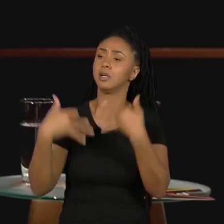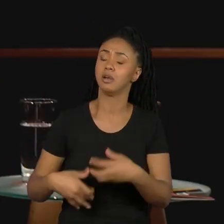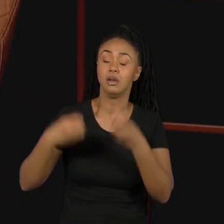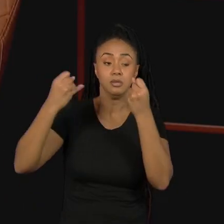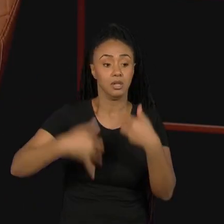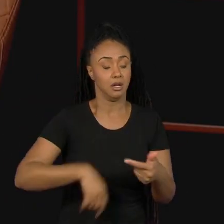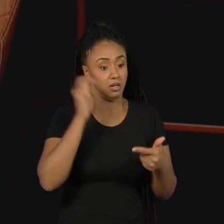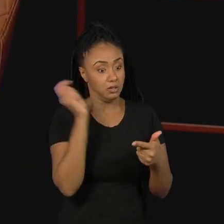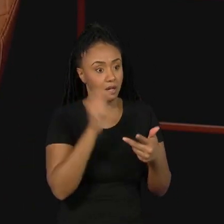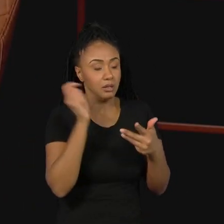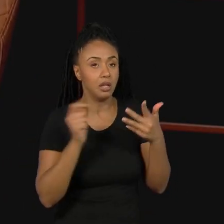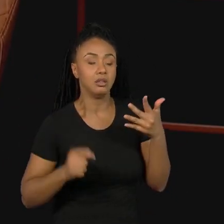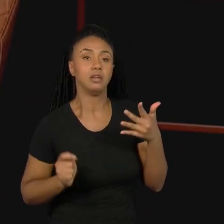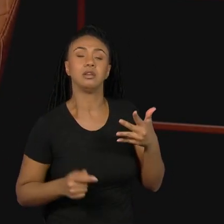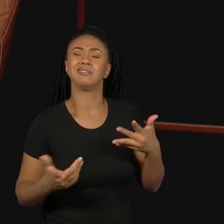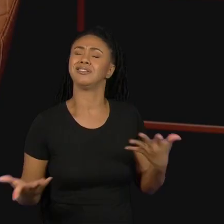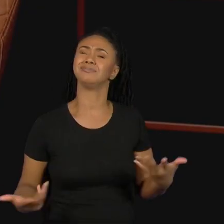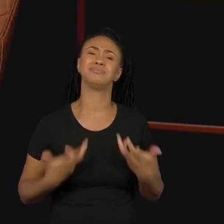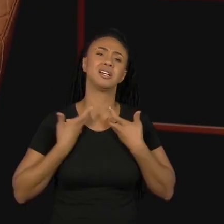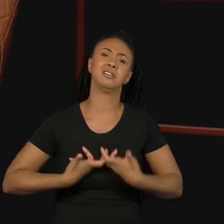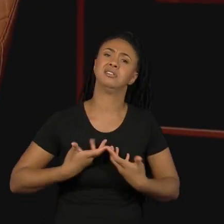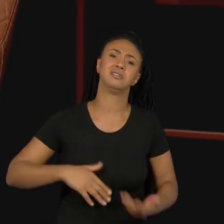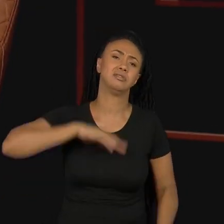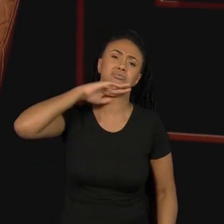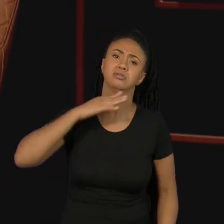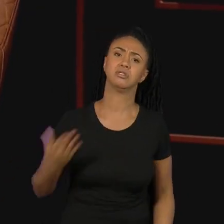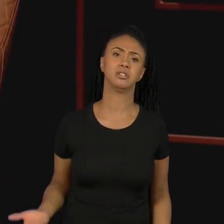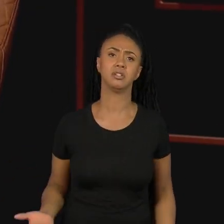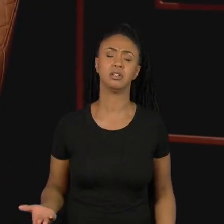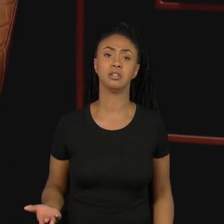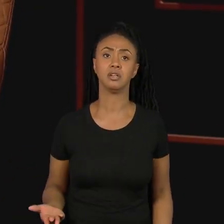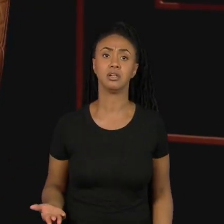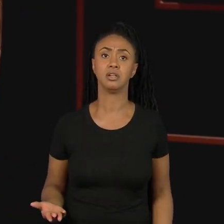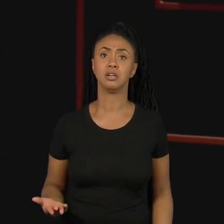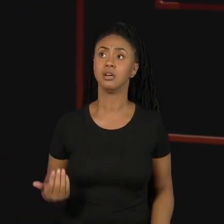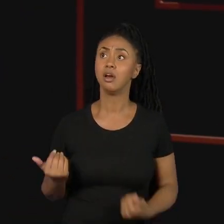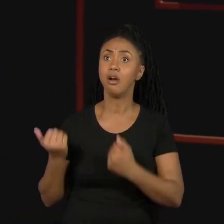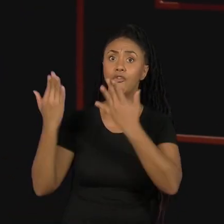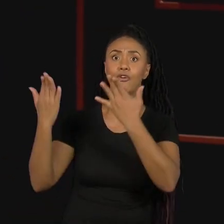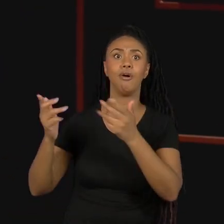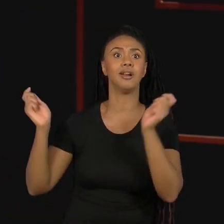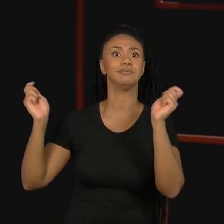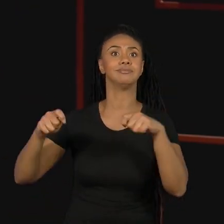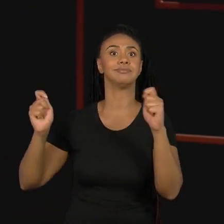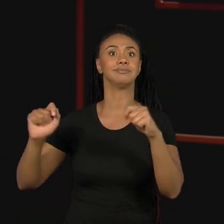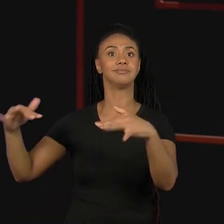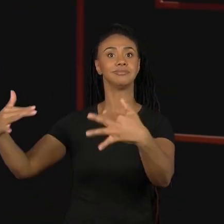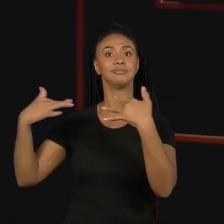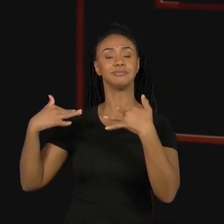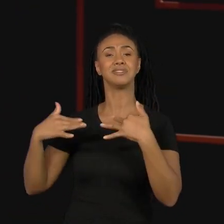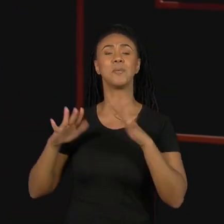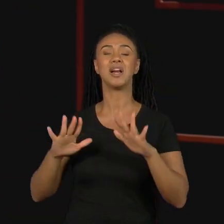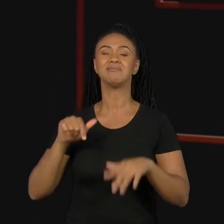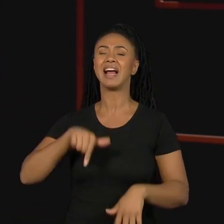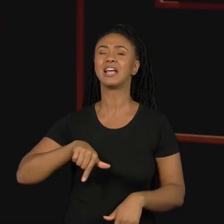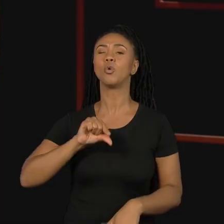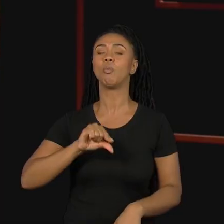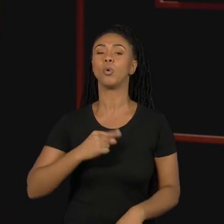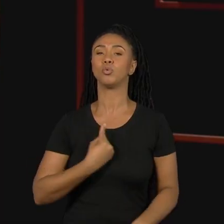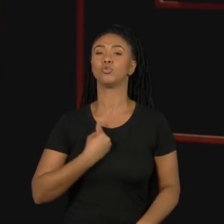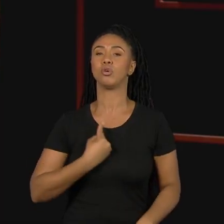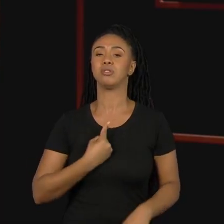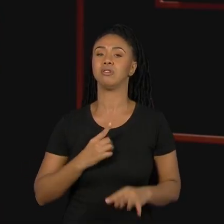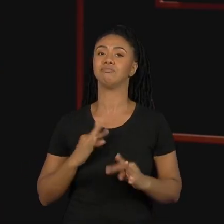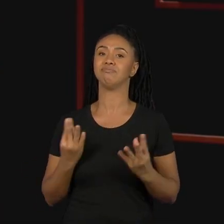como ele, alguns, Fábio Magalhães, mas me sinto um pouco órfão aqui.